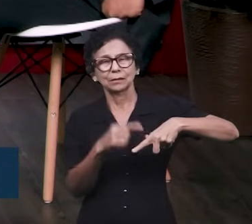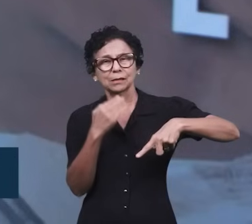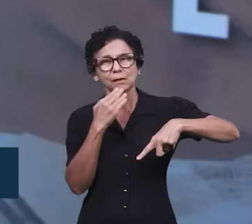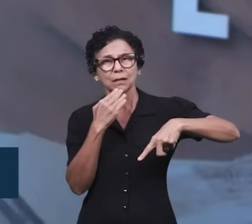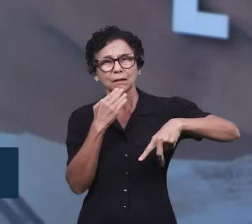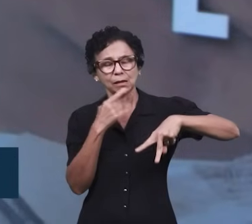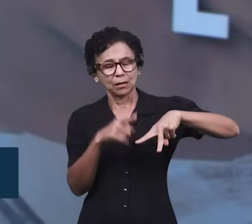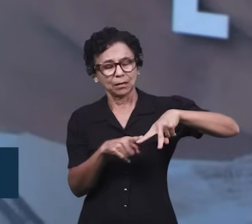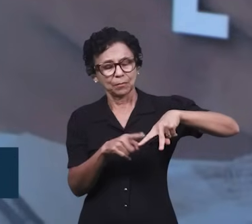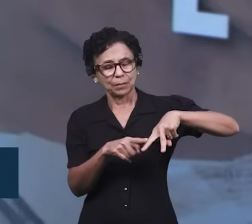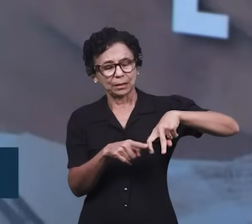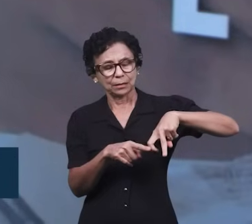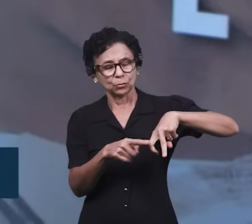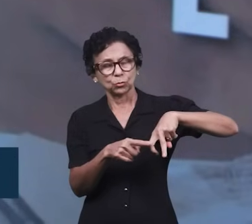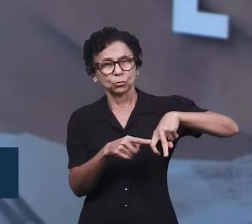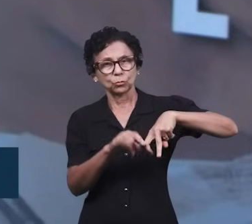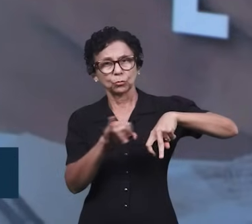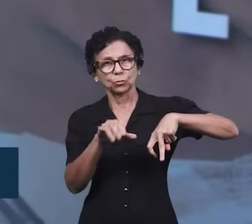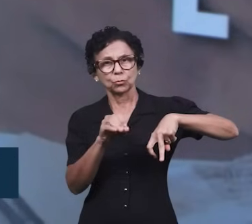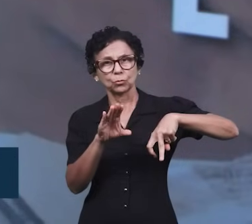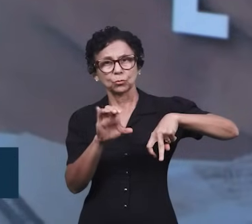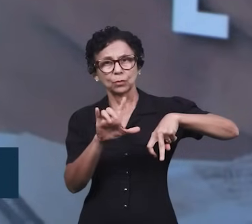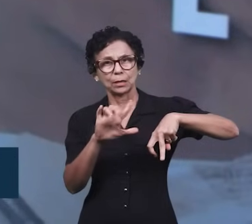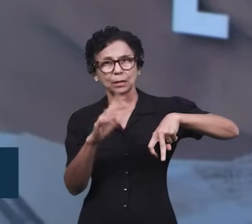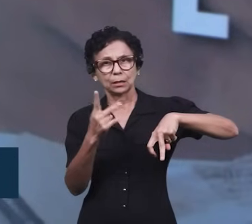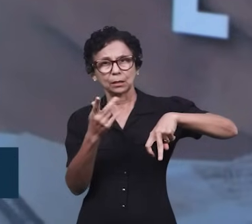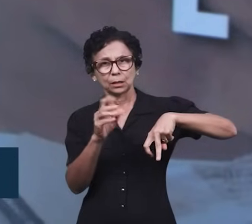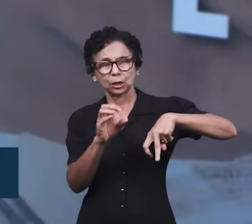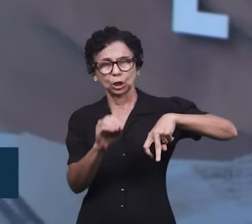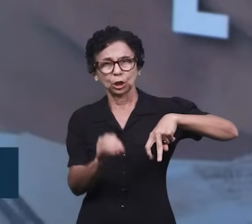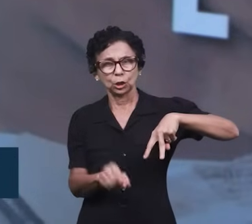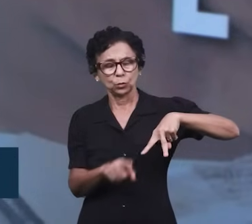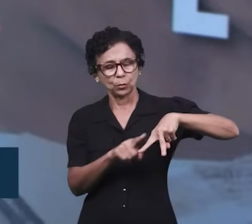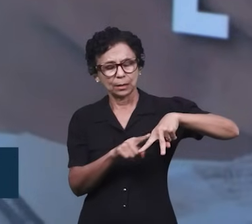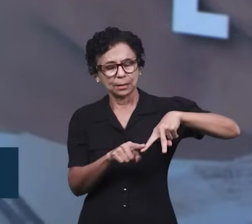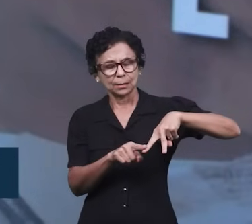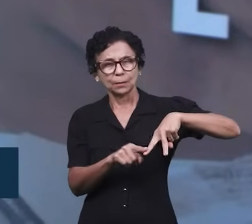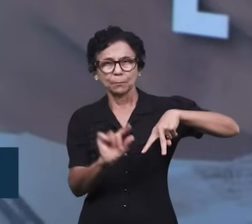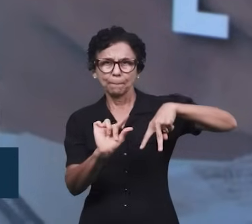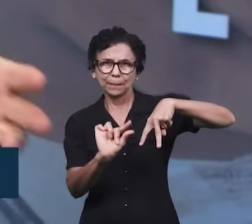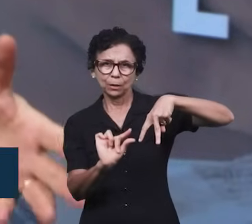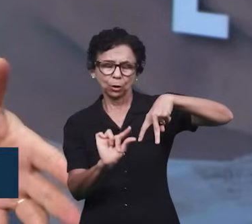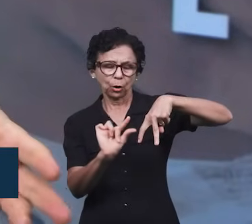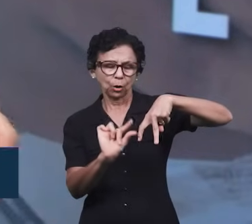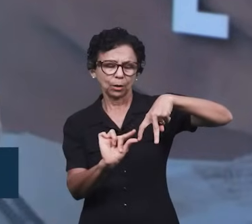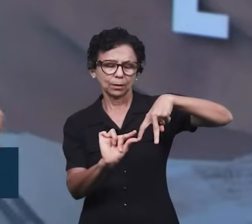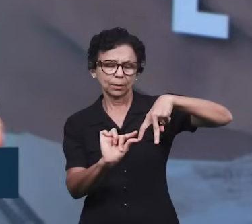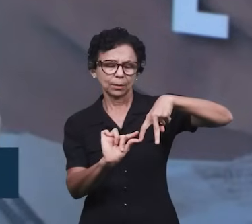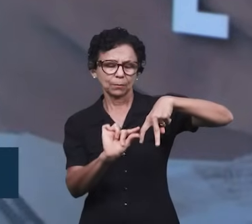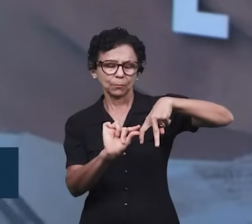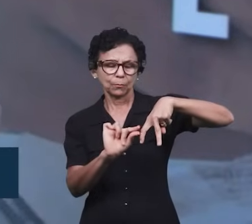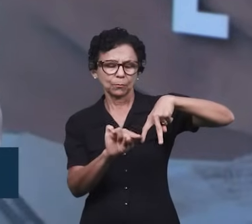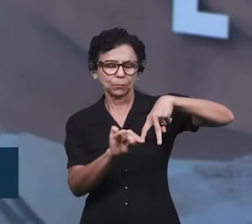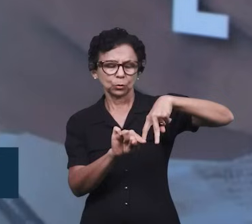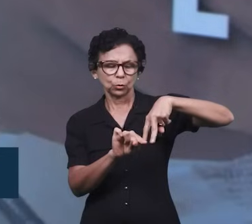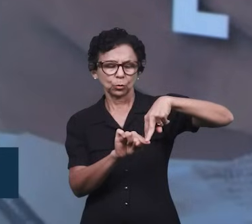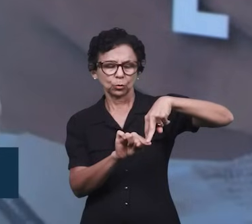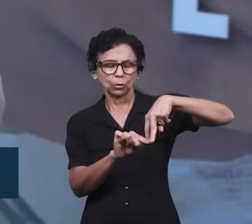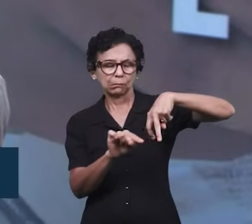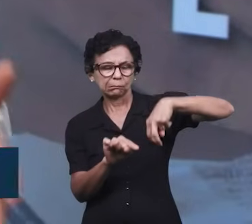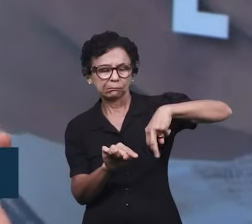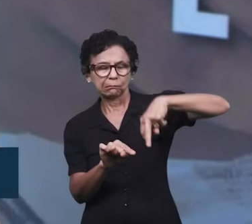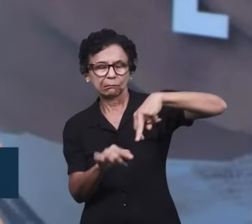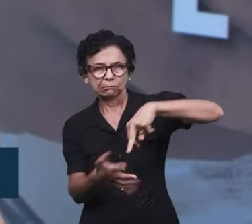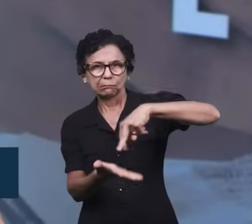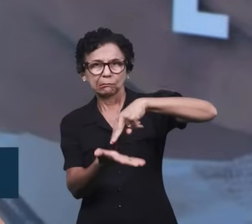dele. Então era um caso assim de muito pouca probabilidade de se resolver, né? A não ser por